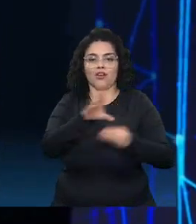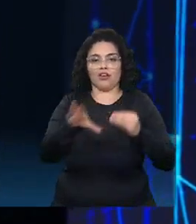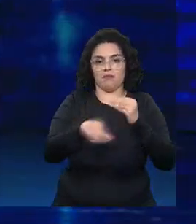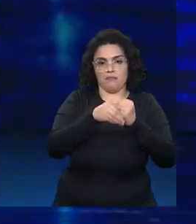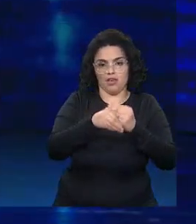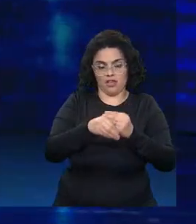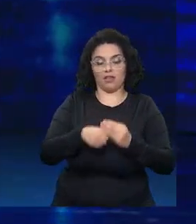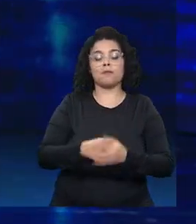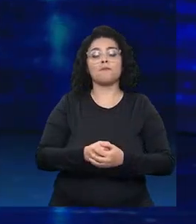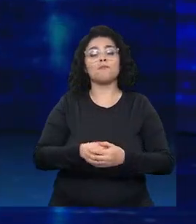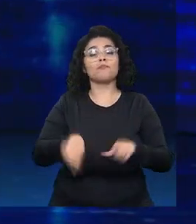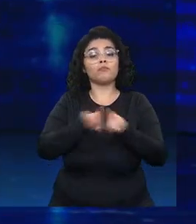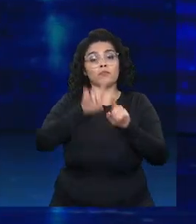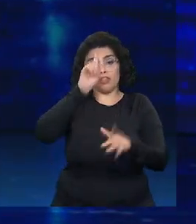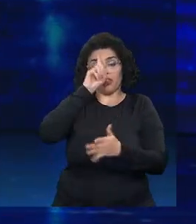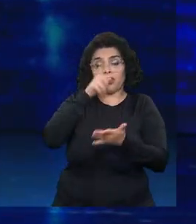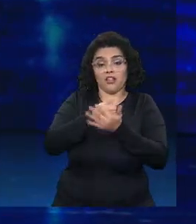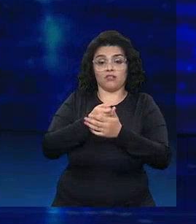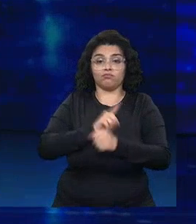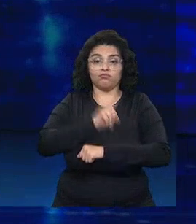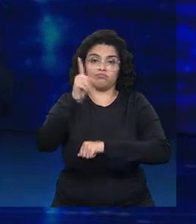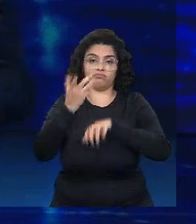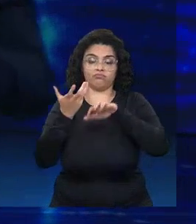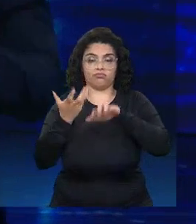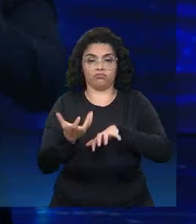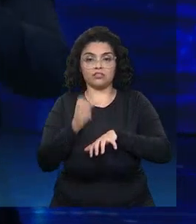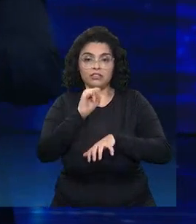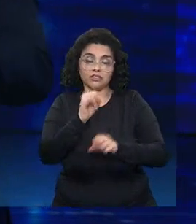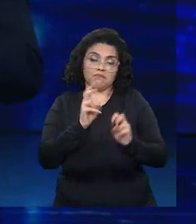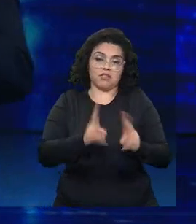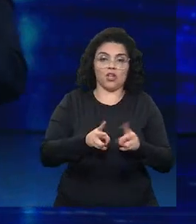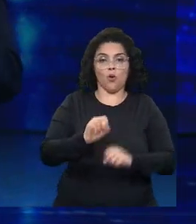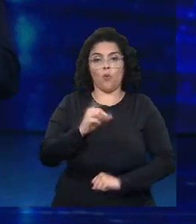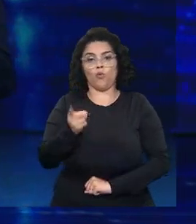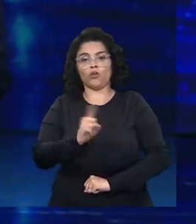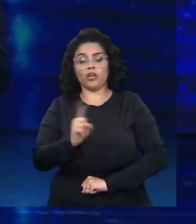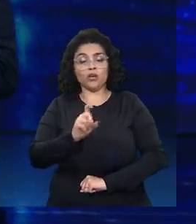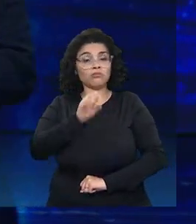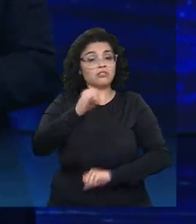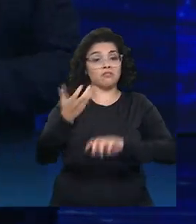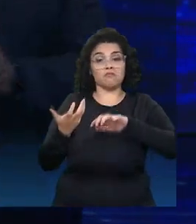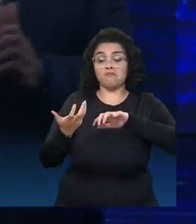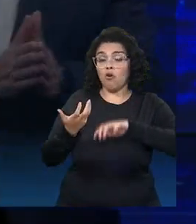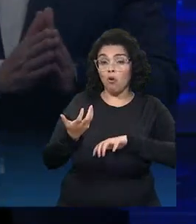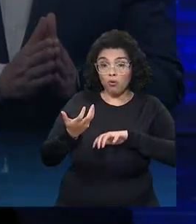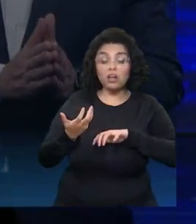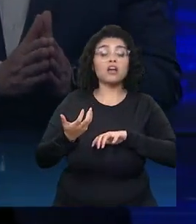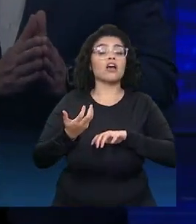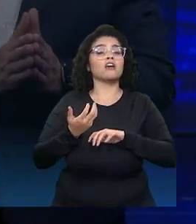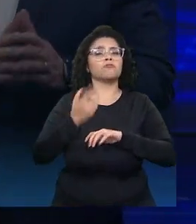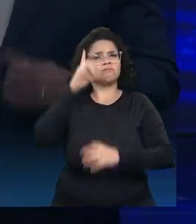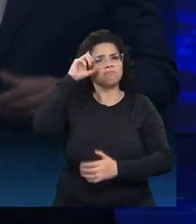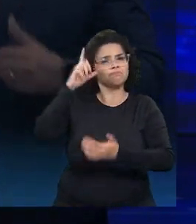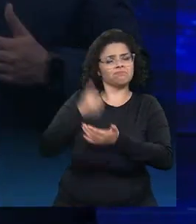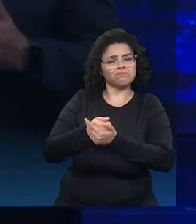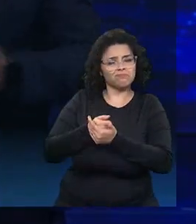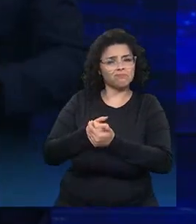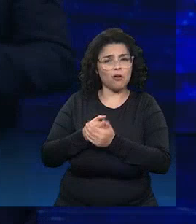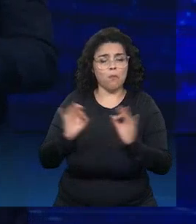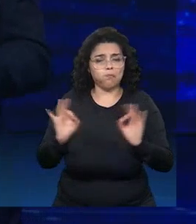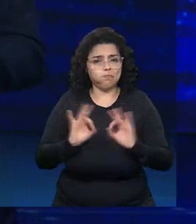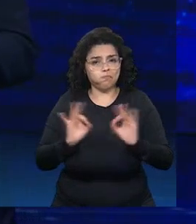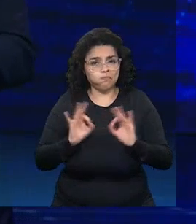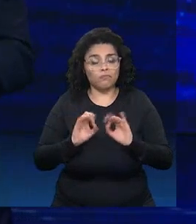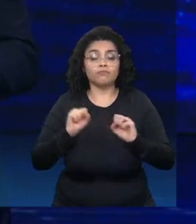vai ser uma decisão do congresso nacional Manter agora se o Congresso Nacional não tomar essa posição uma